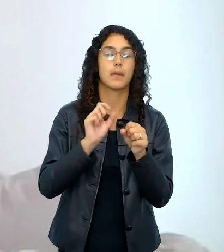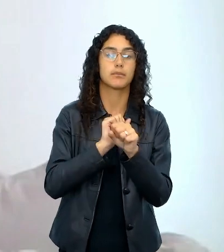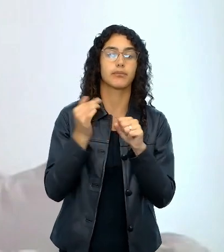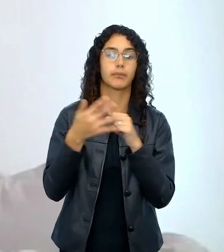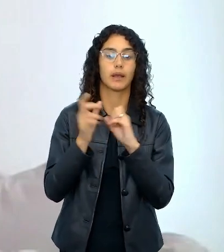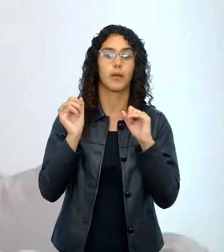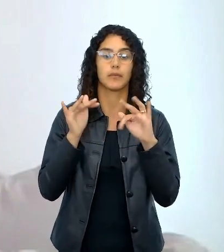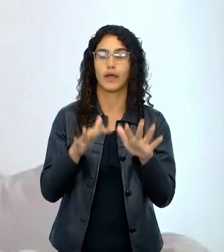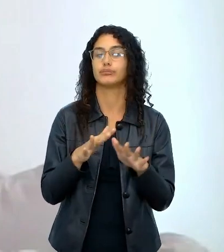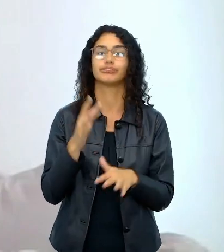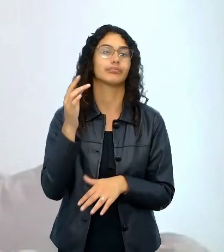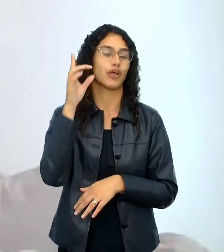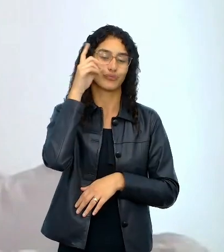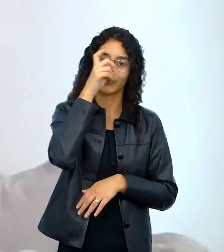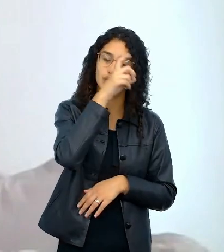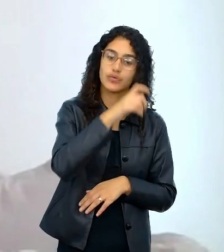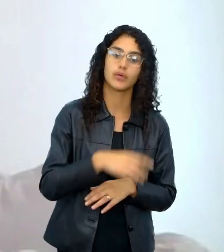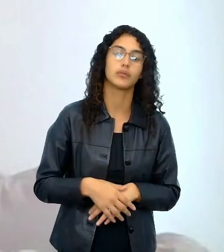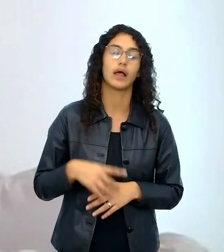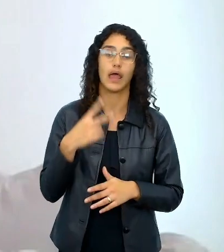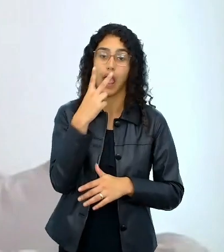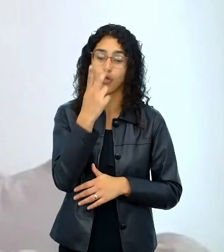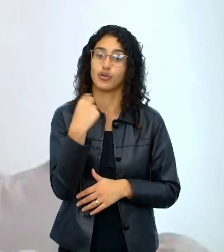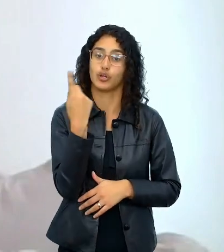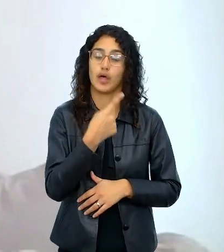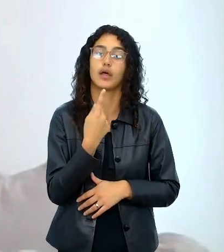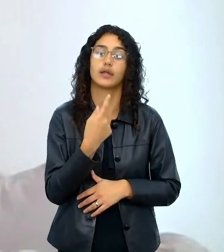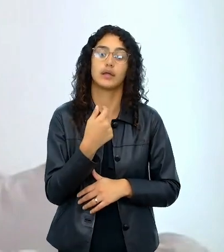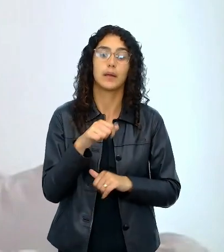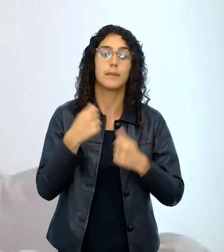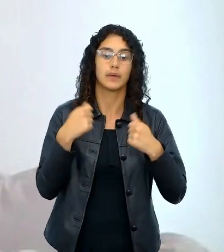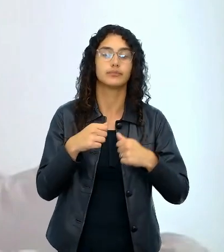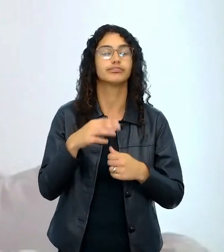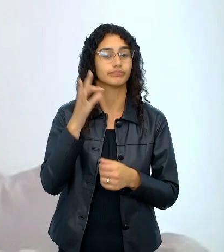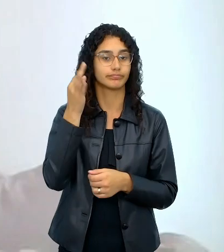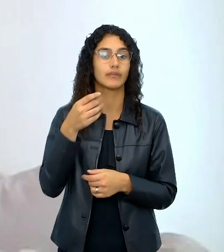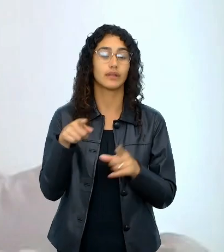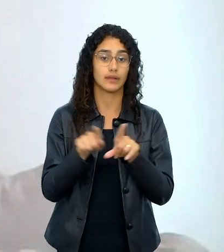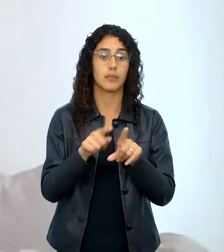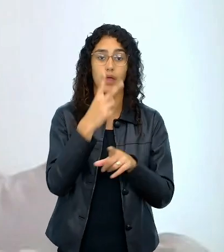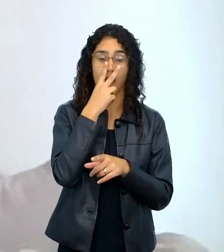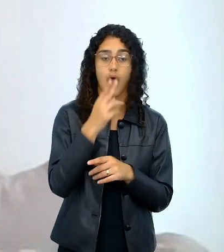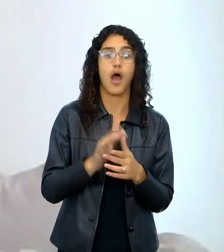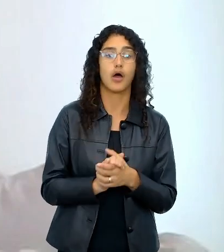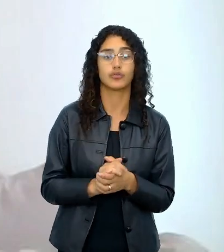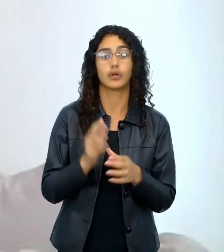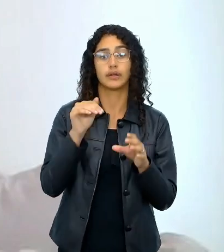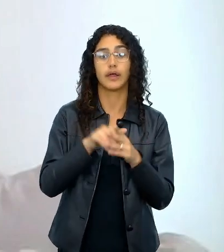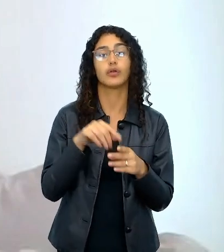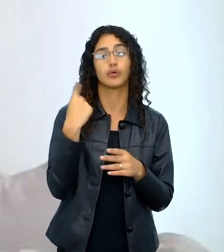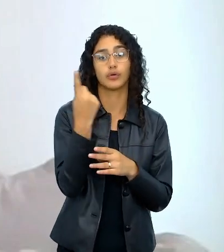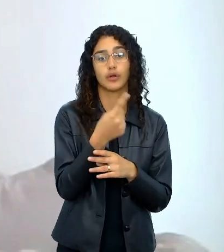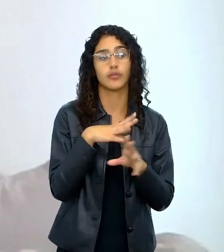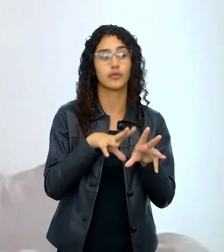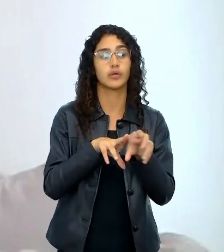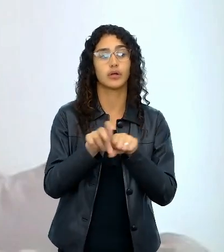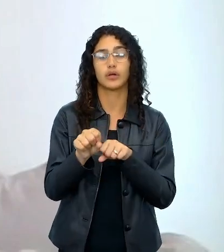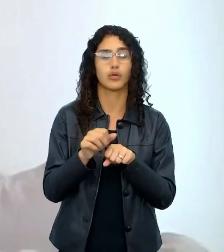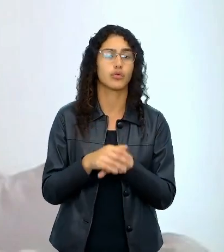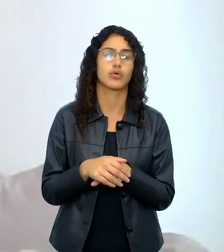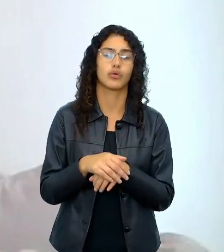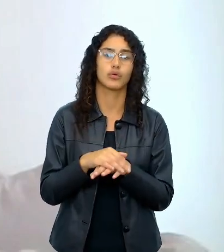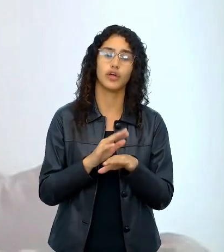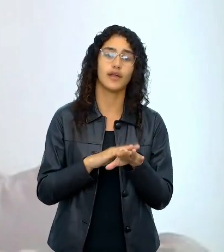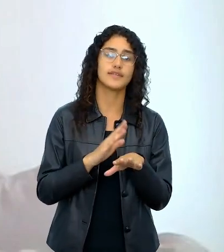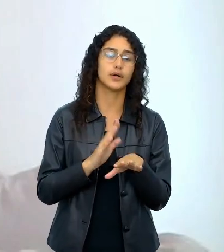pós-pandemia não está sendo nada fácil, mas eu acho que a gente tem, então, realmente, sim, concordamos plenamente, dentro da nossa equipe formativa,